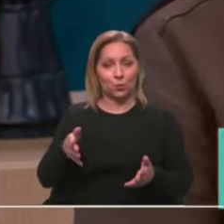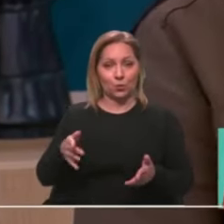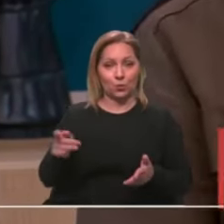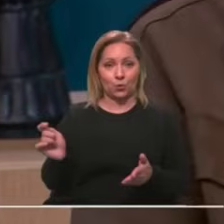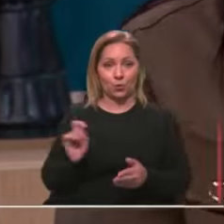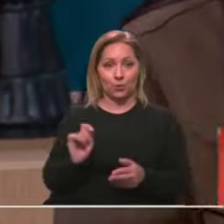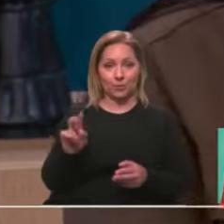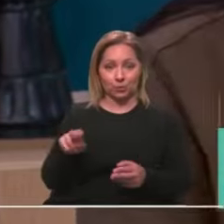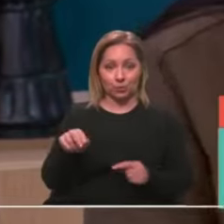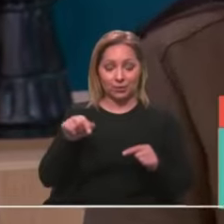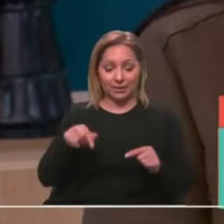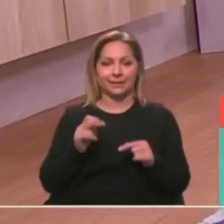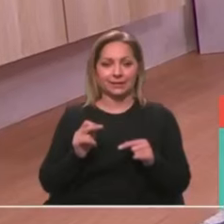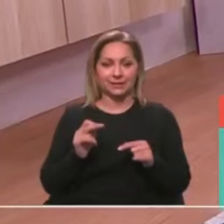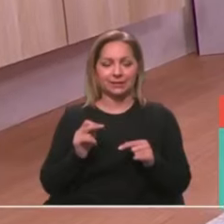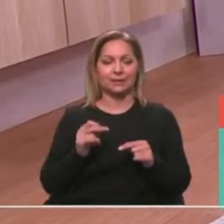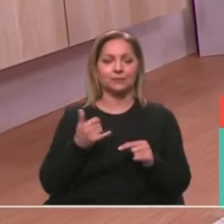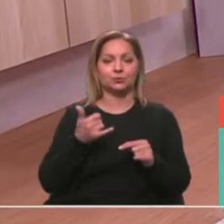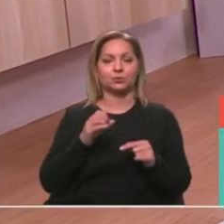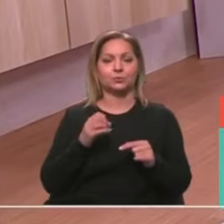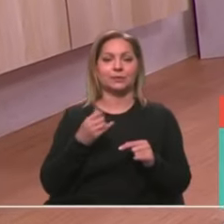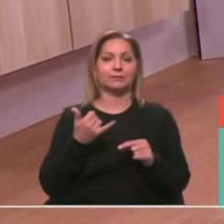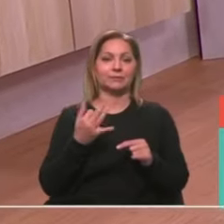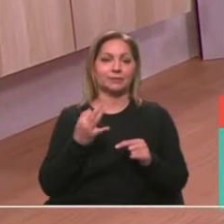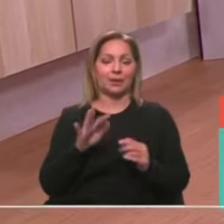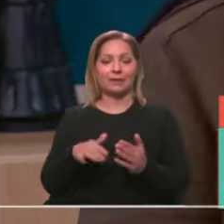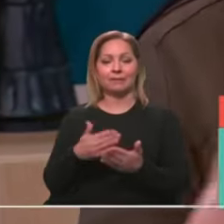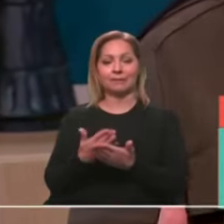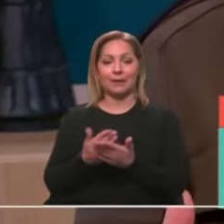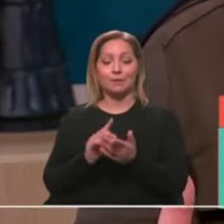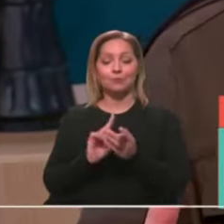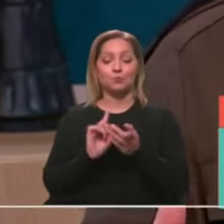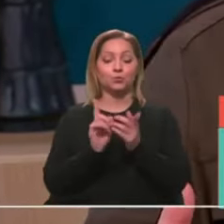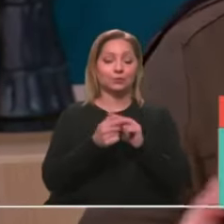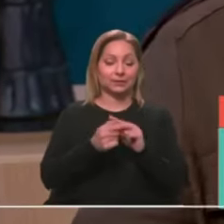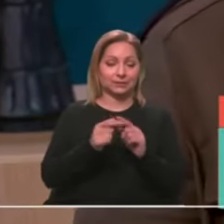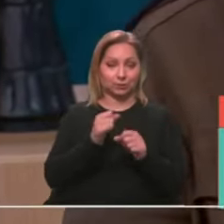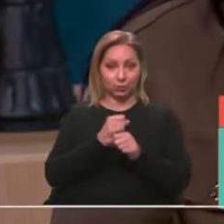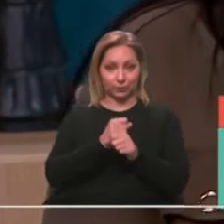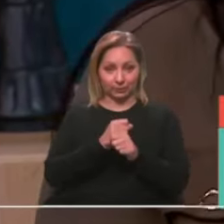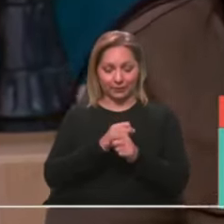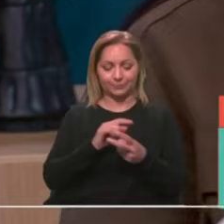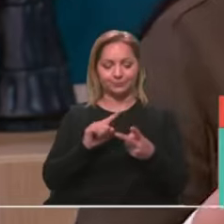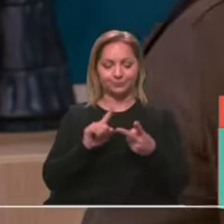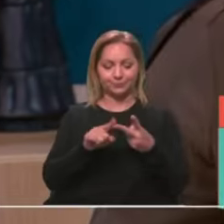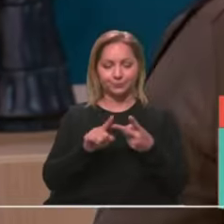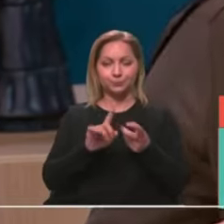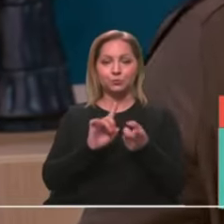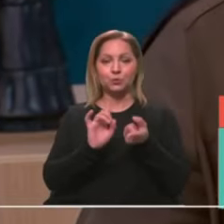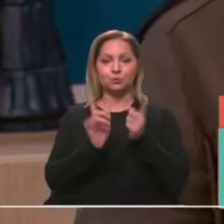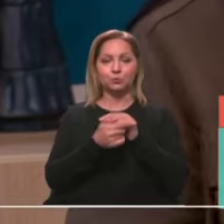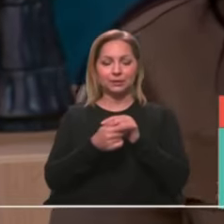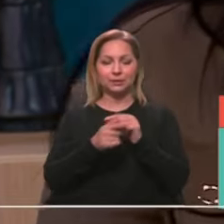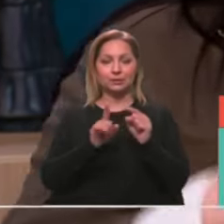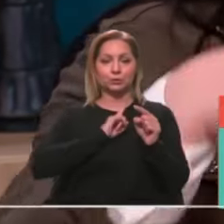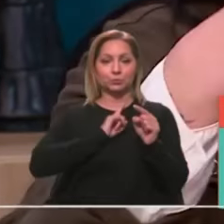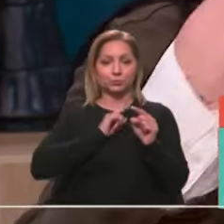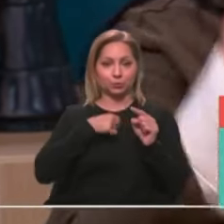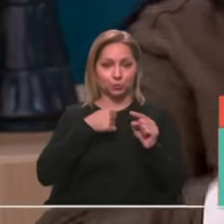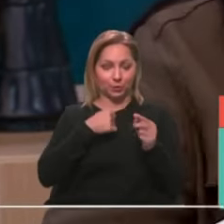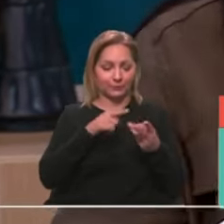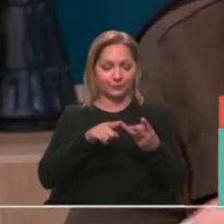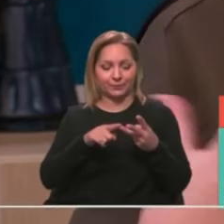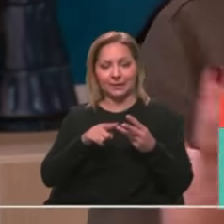vão estar na vibração número 5, que vai lhes trazer mudanças a nível profissional, a nível pessoal também.